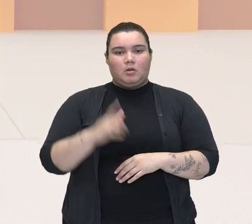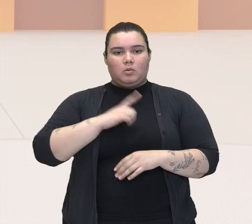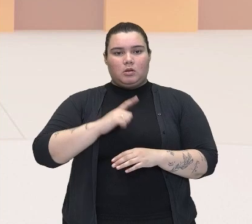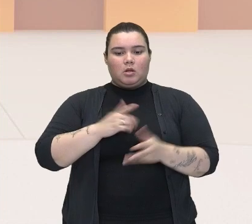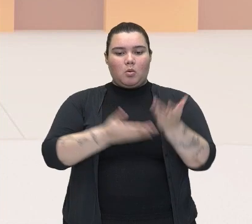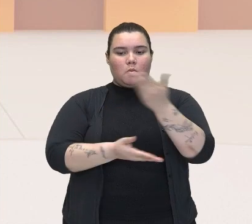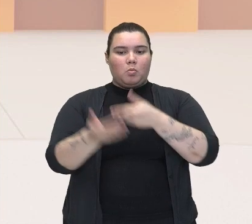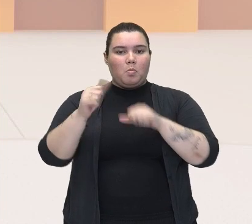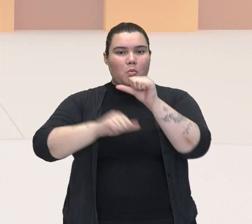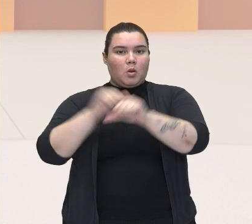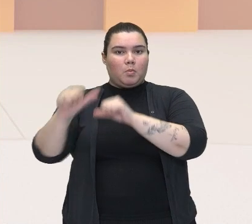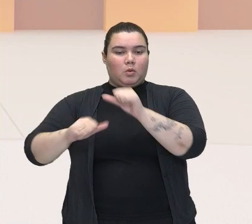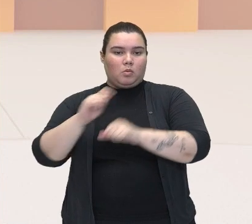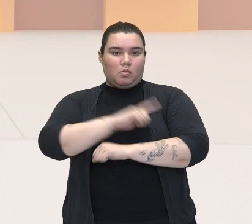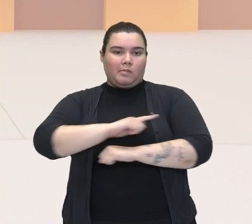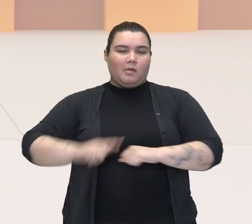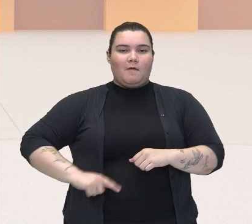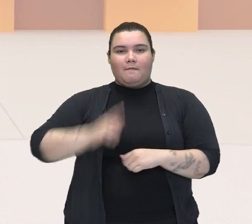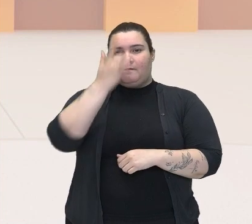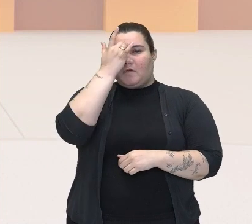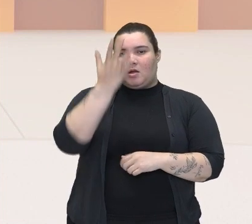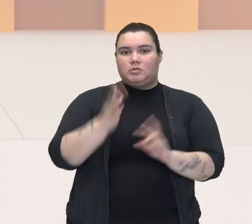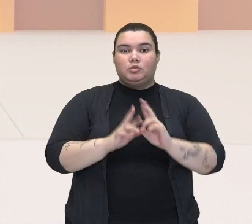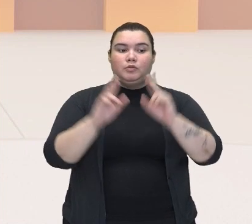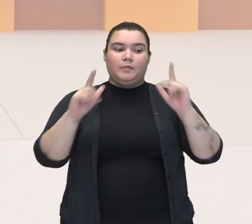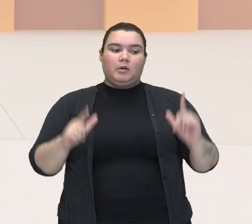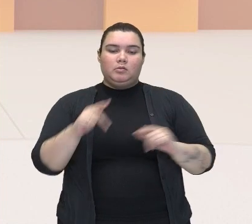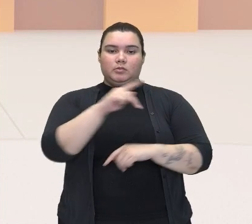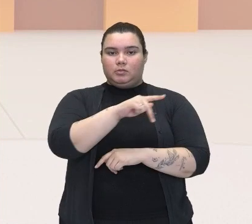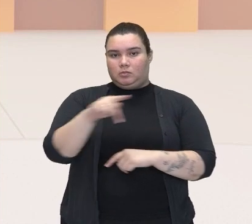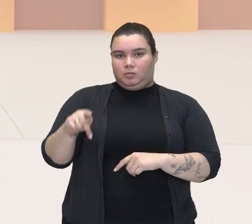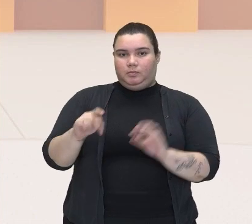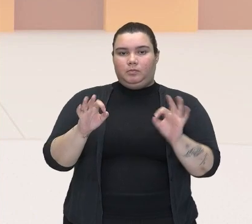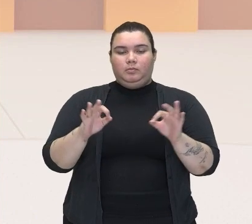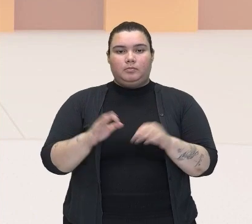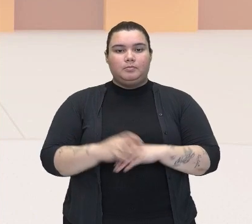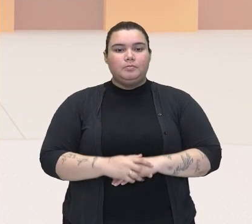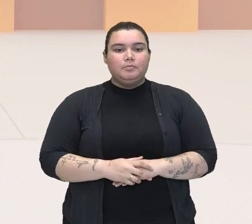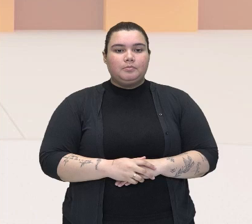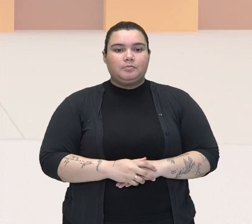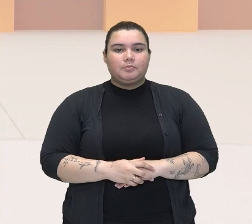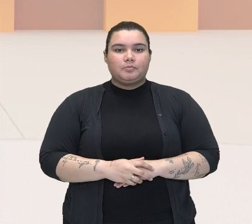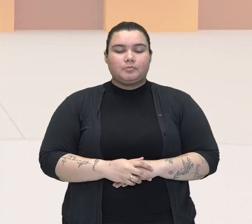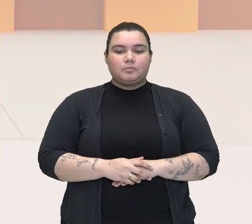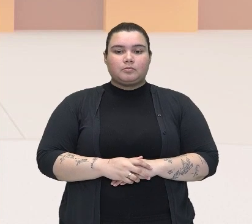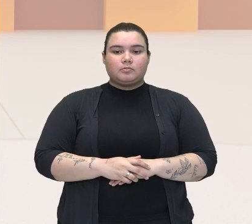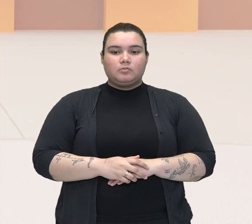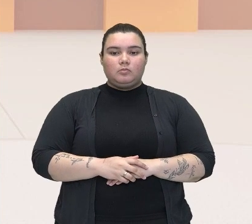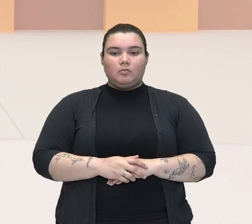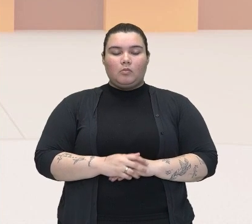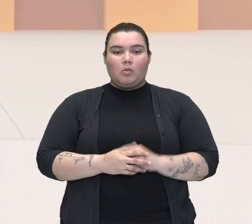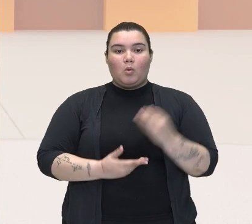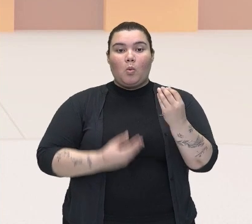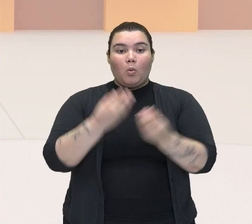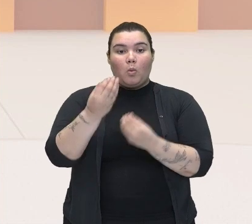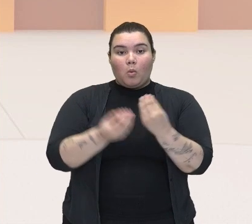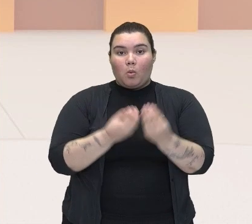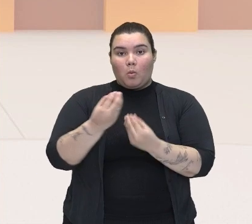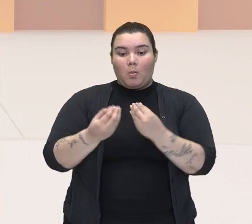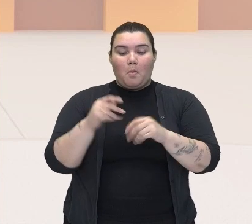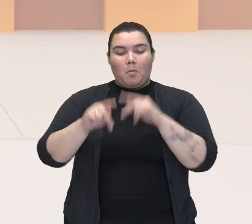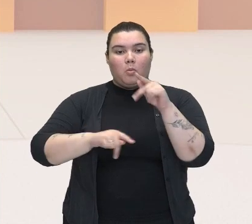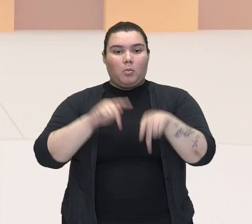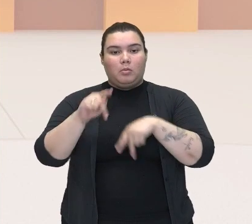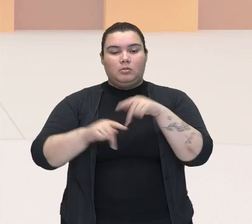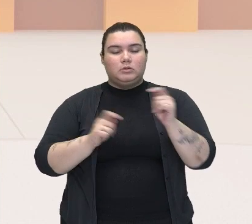de governo com mais facilidade do que no presidencialismo. Como é que a população